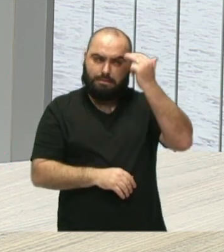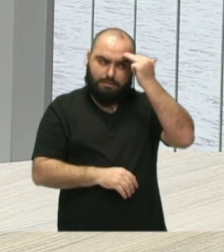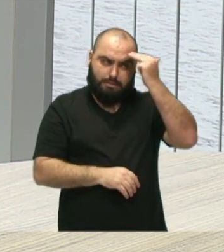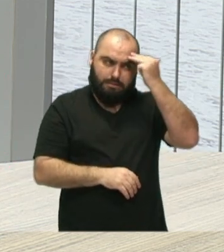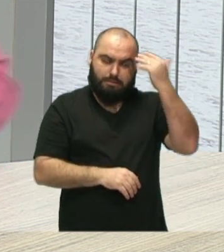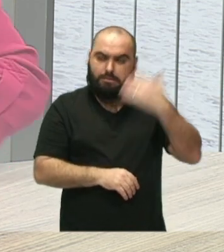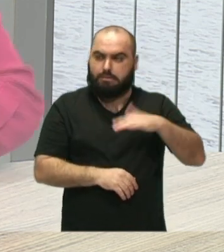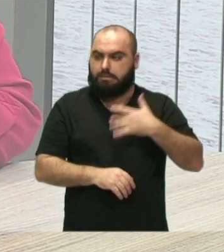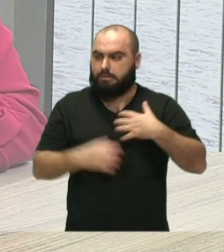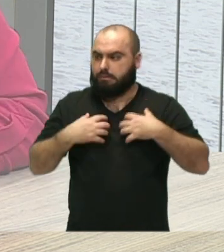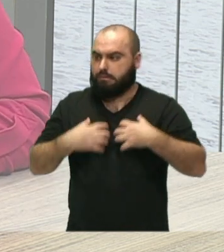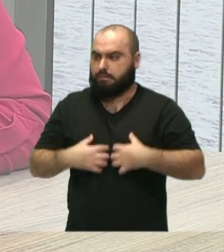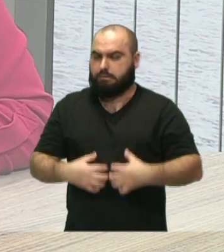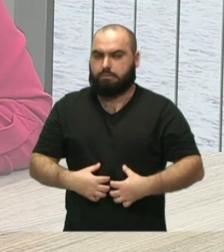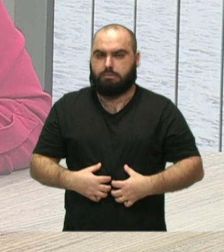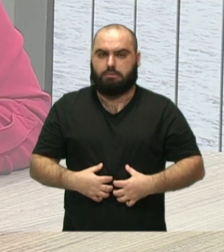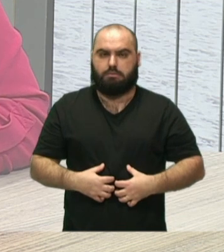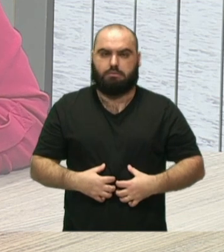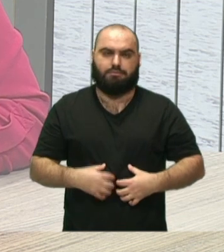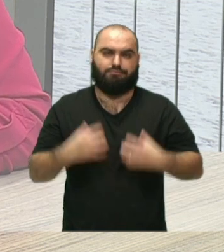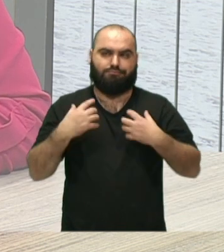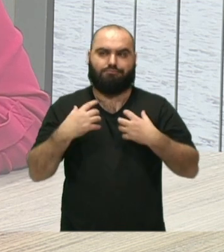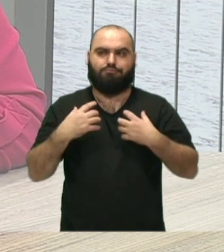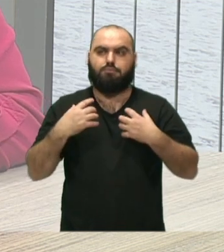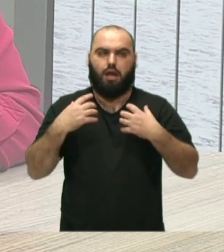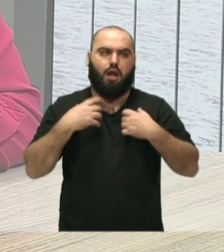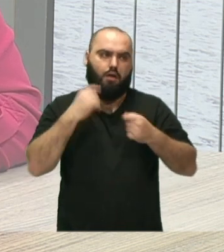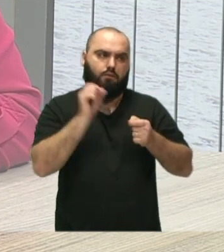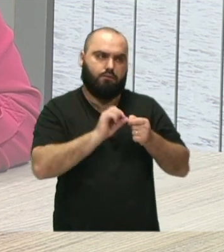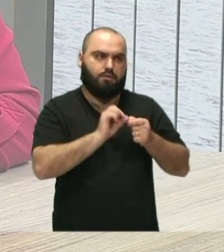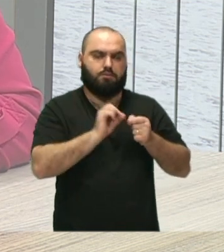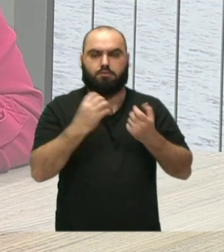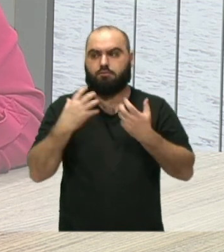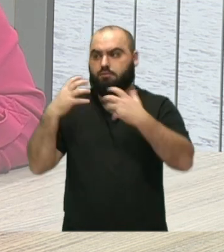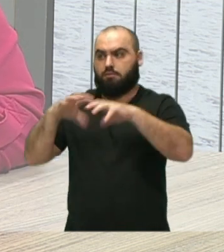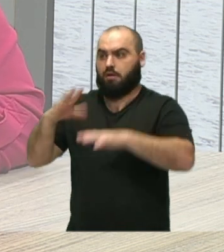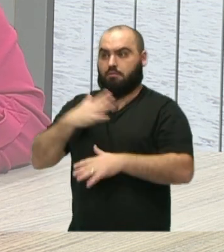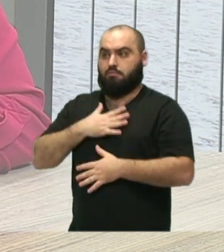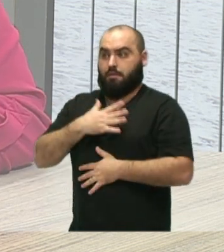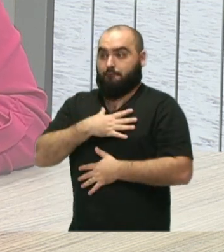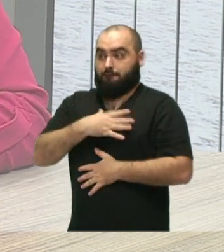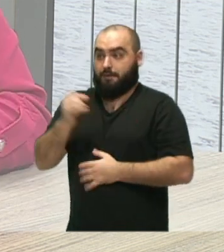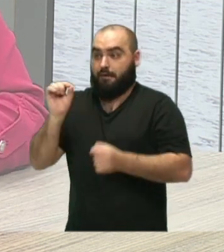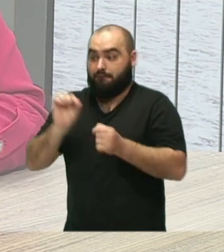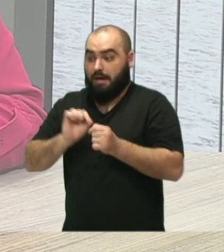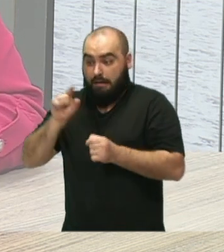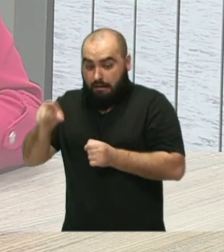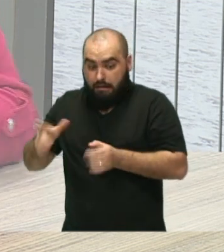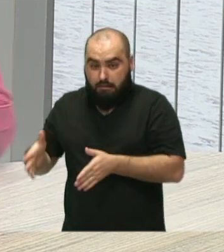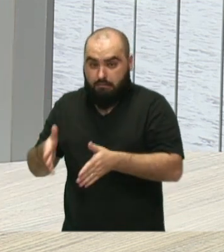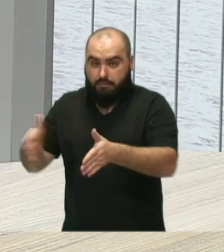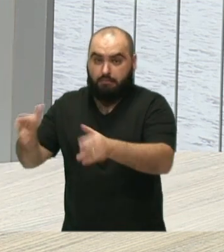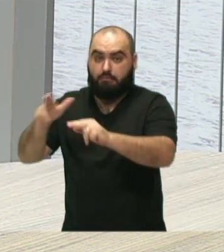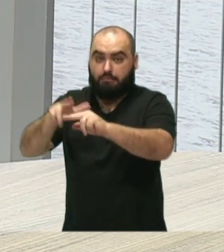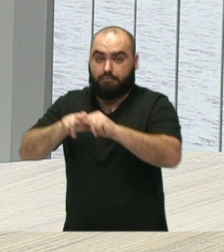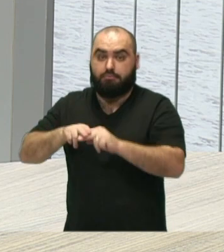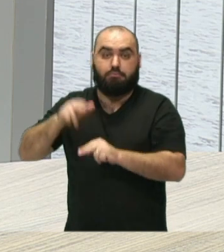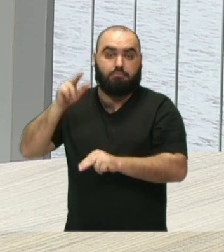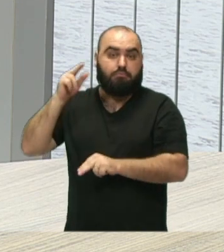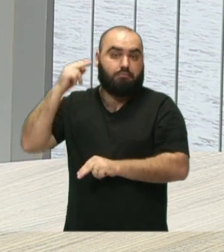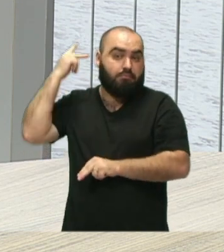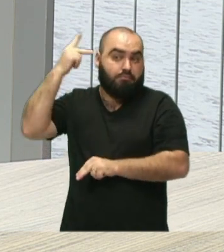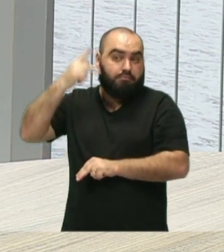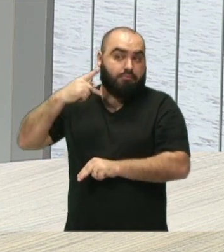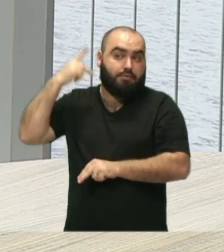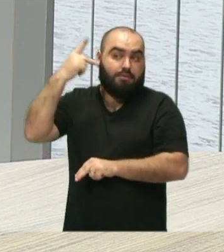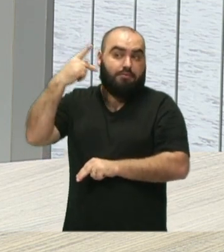nós fazemos, mas que eu não desejo que nenhuma outra mulher faça, eu não desejo que a minha filha faça esse caminho. Então, as políticas afirmativas vêm para isso, para que a